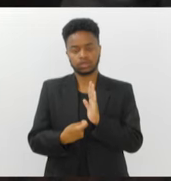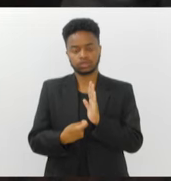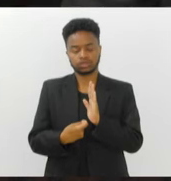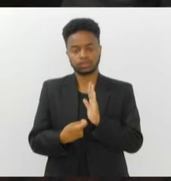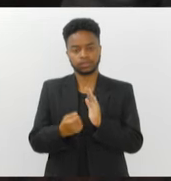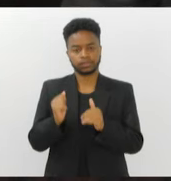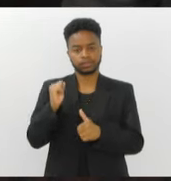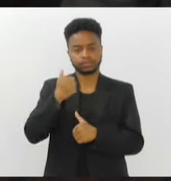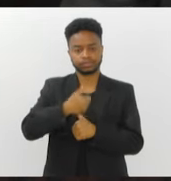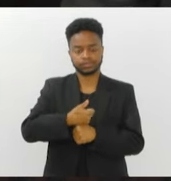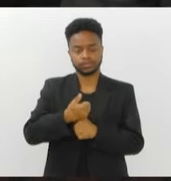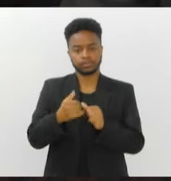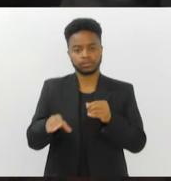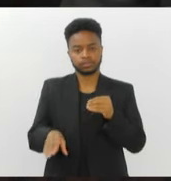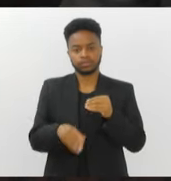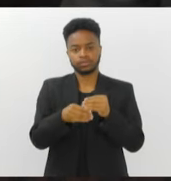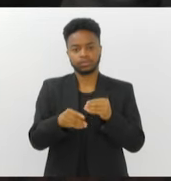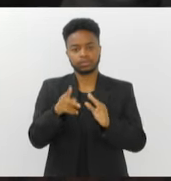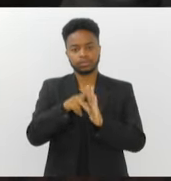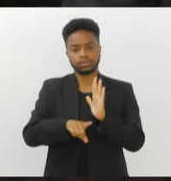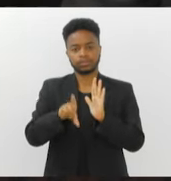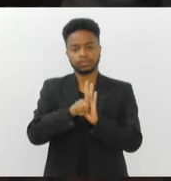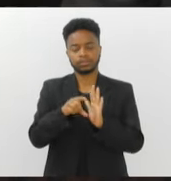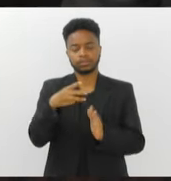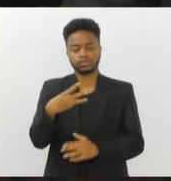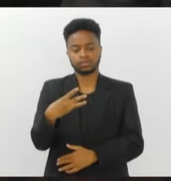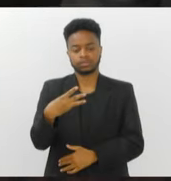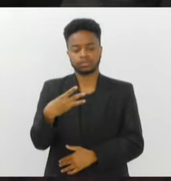emendada. Projeto de lei número